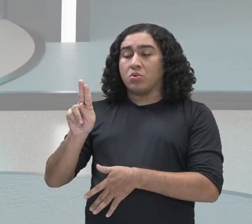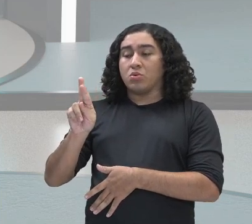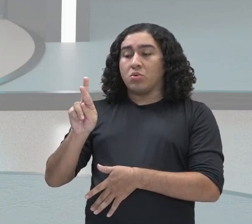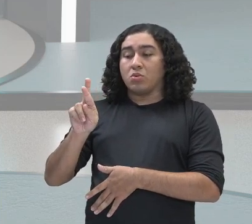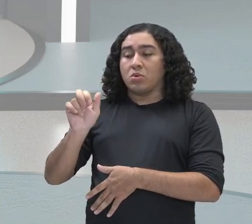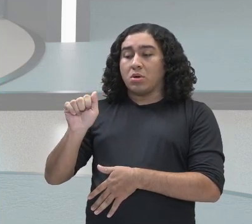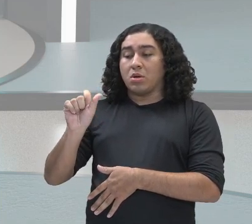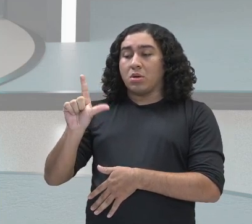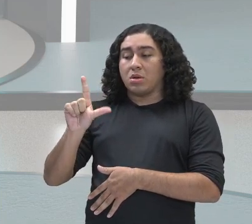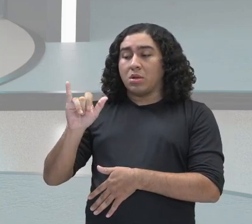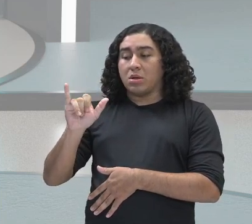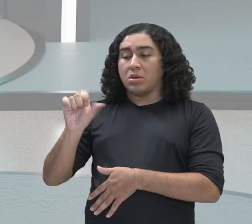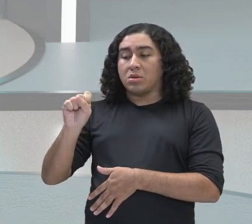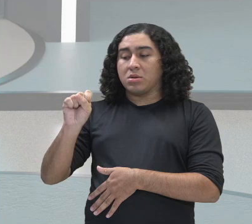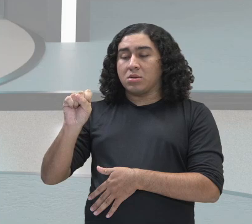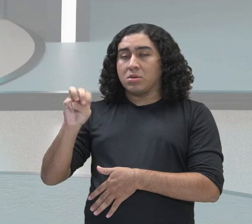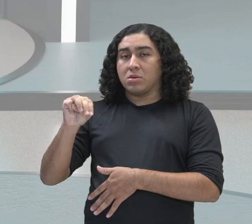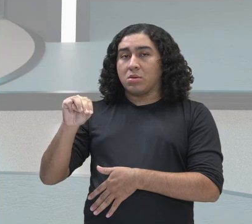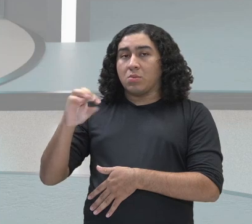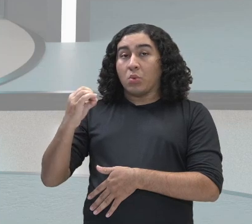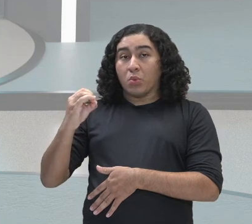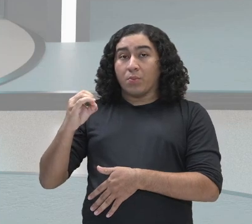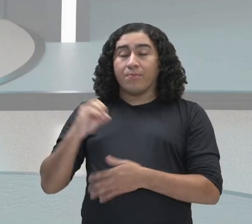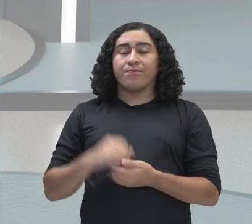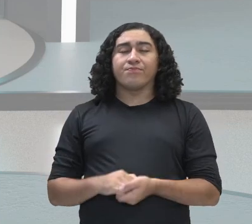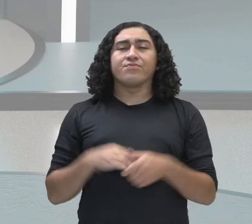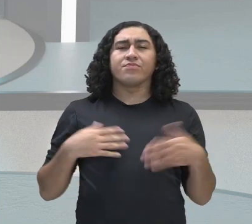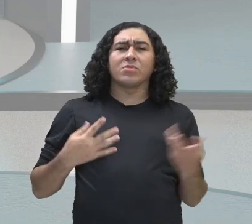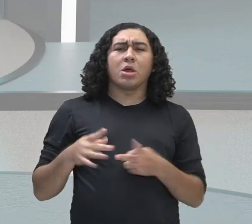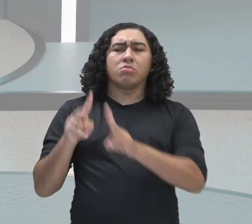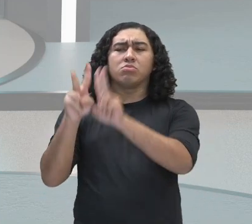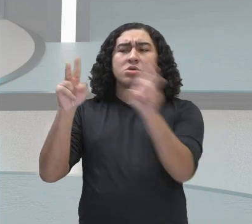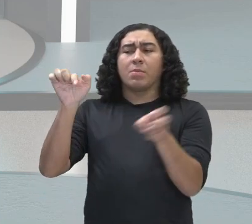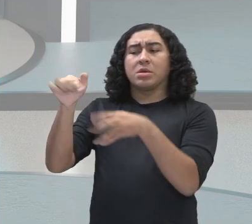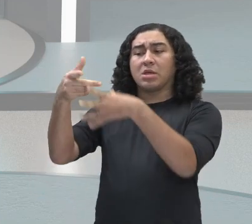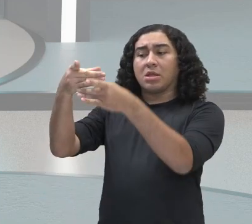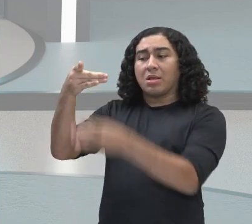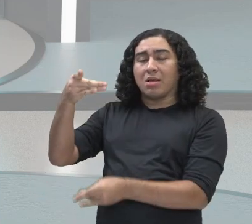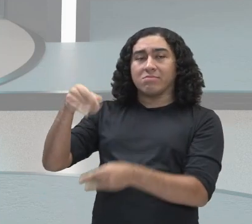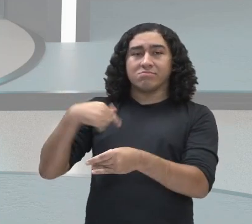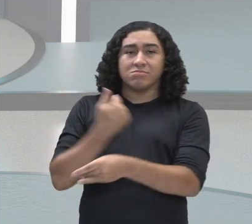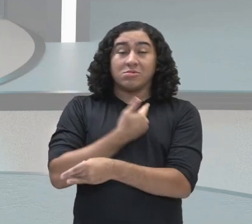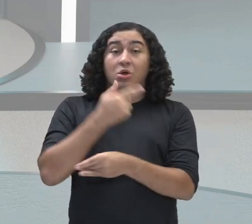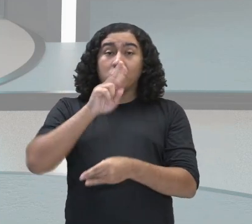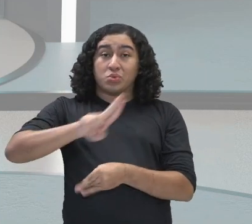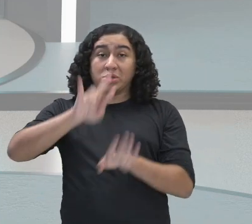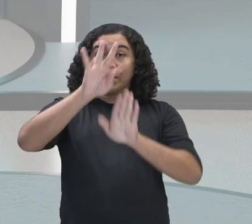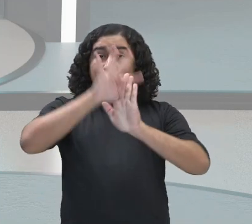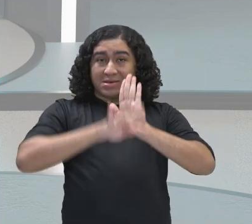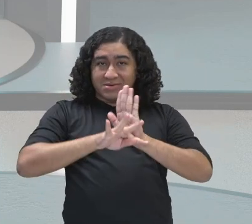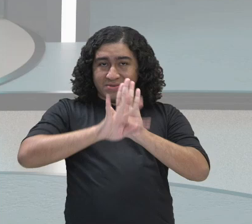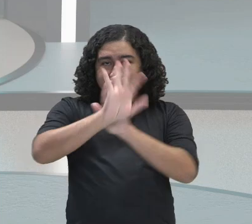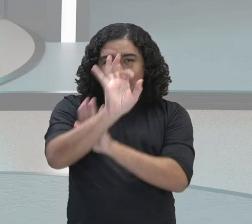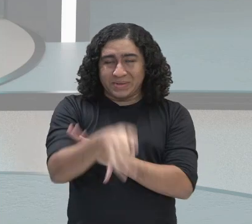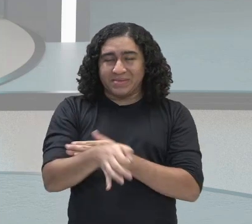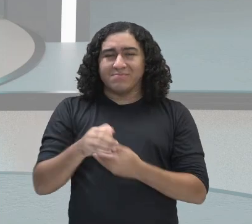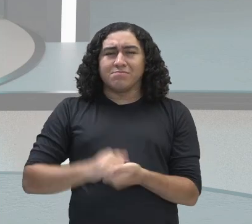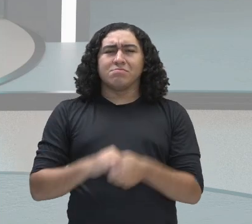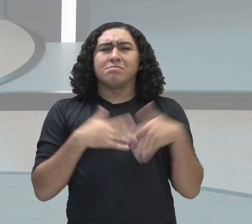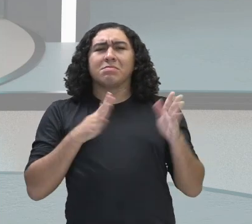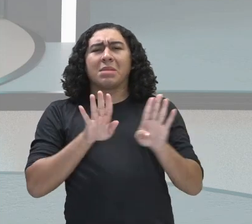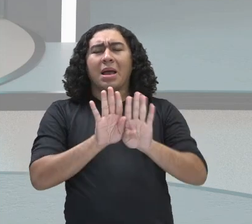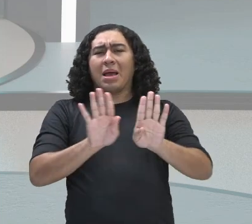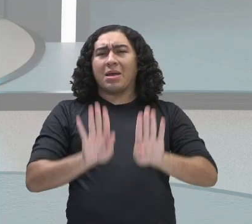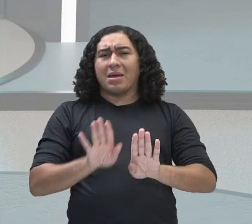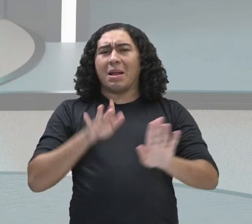Multiculturalismo. Então, para trabalhar esses tópicos, nós vamos trabalhar com textos. Então, não fiquem desesperados